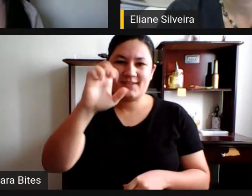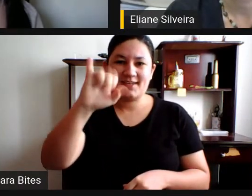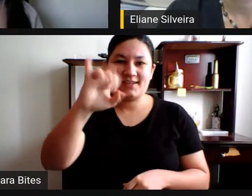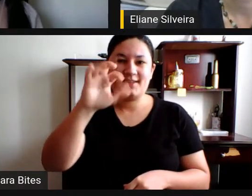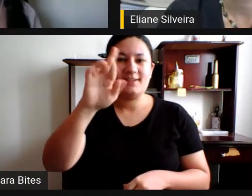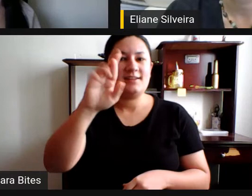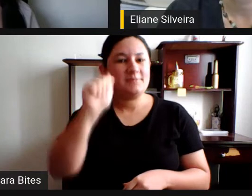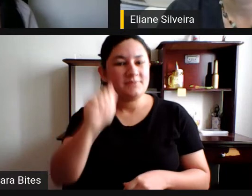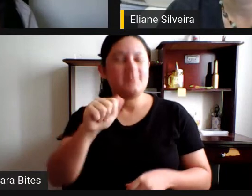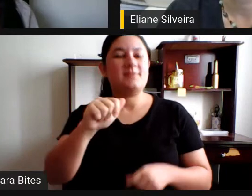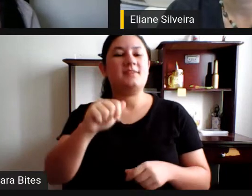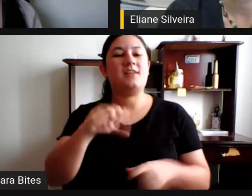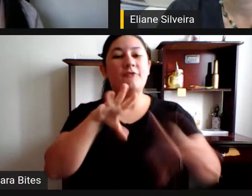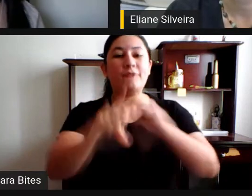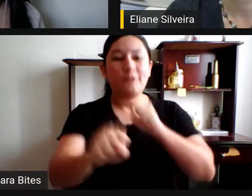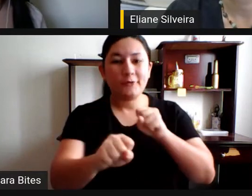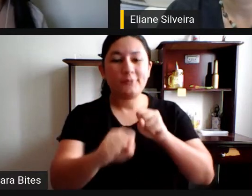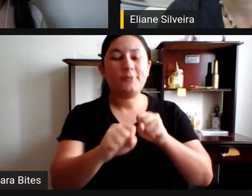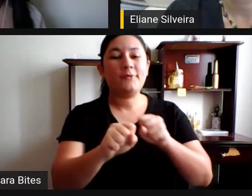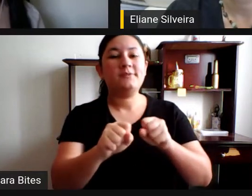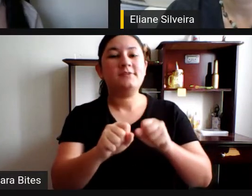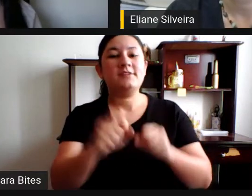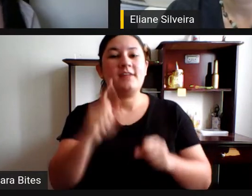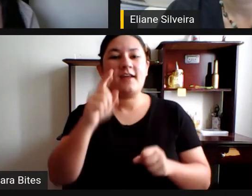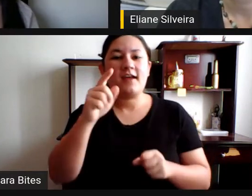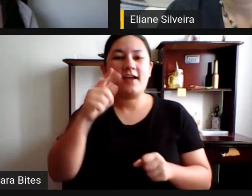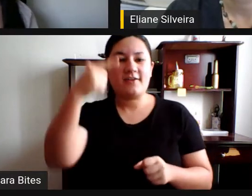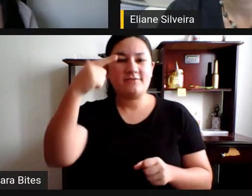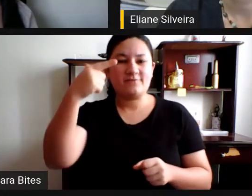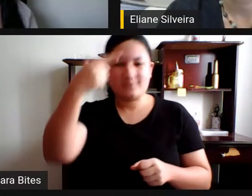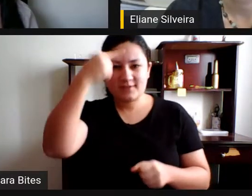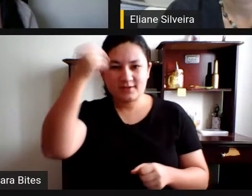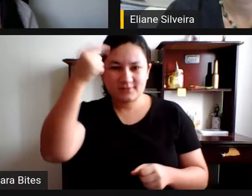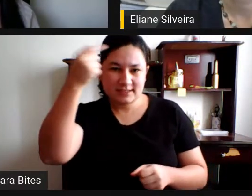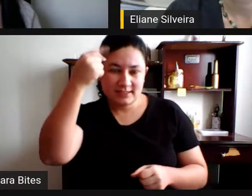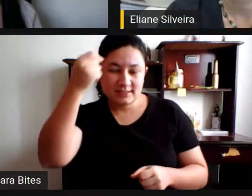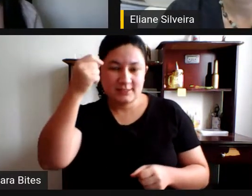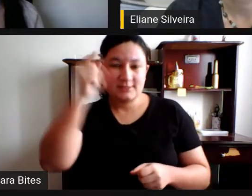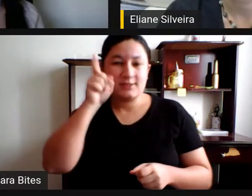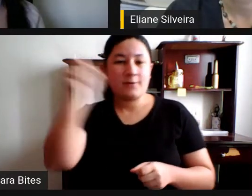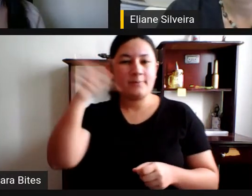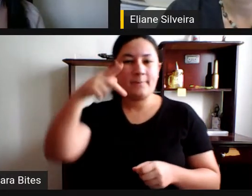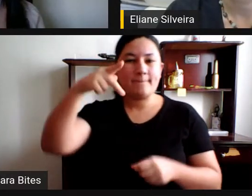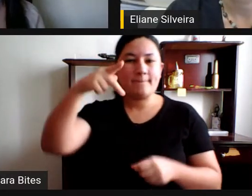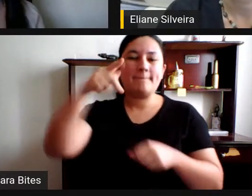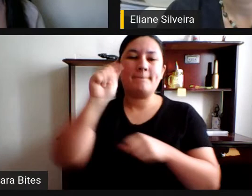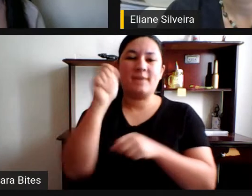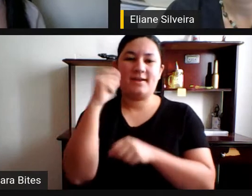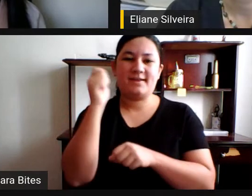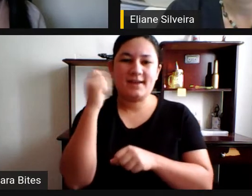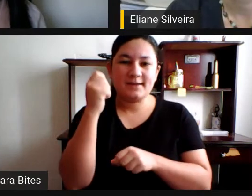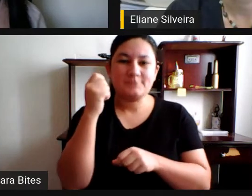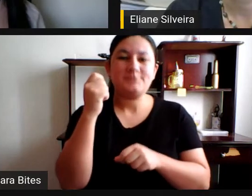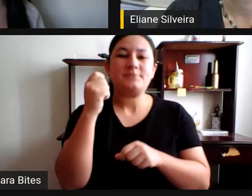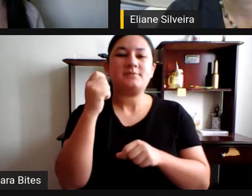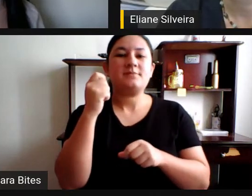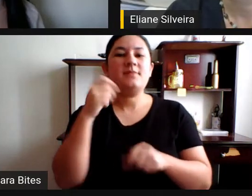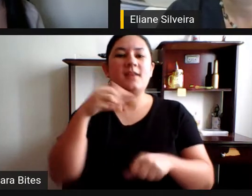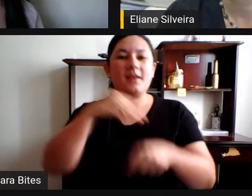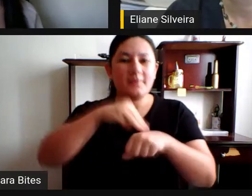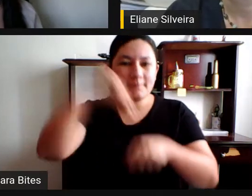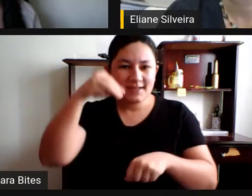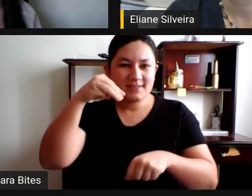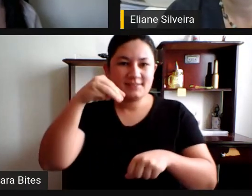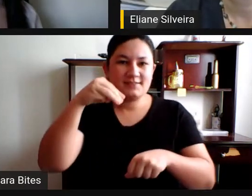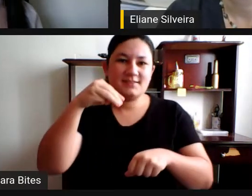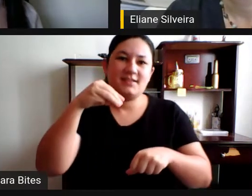é mestra e doutora em Linguística pela Universidade Estadual de Campinas. Atualmente,